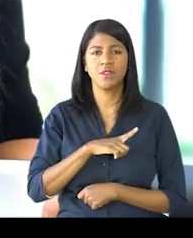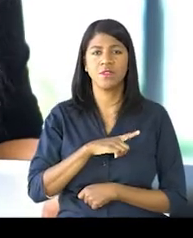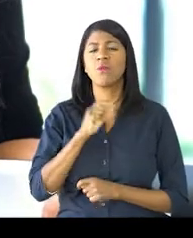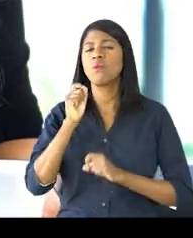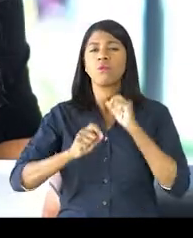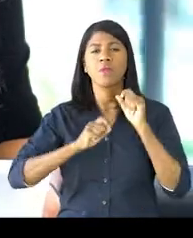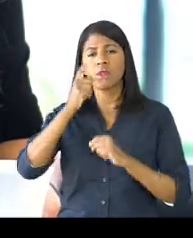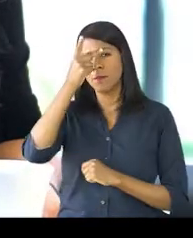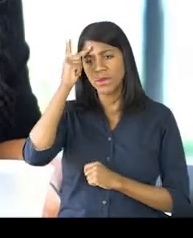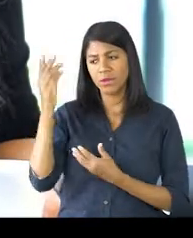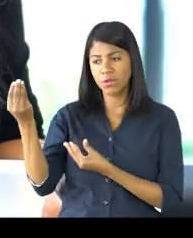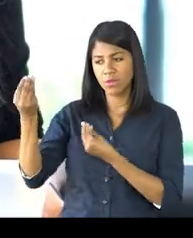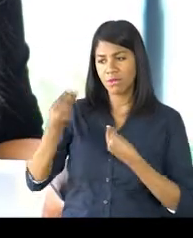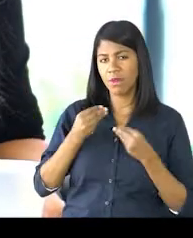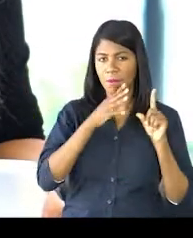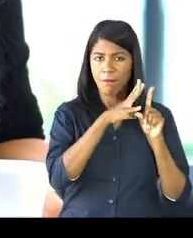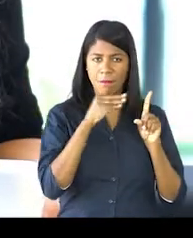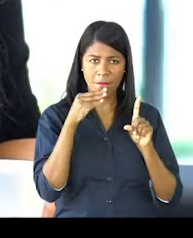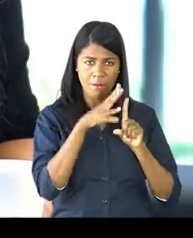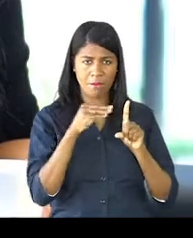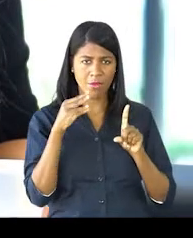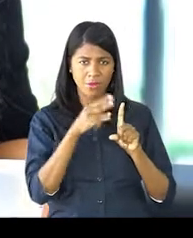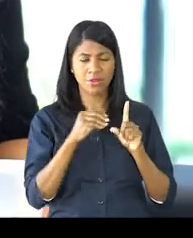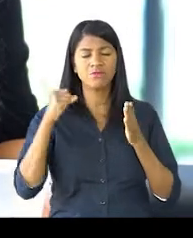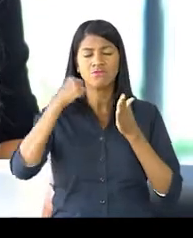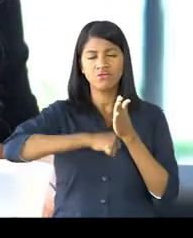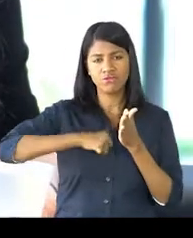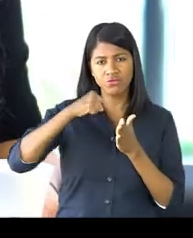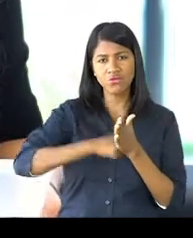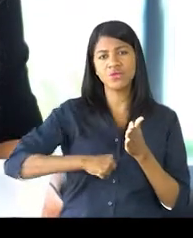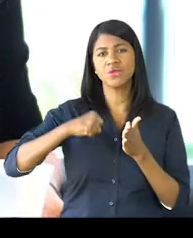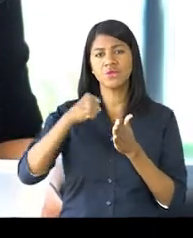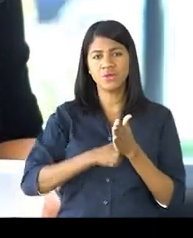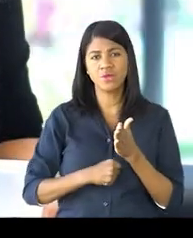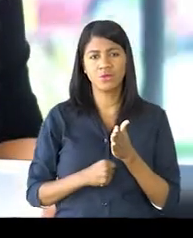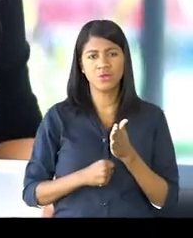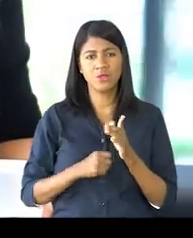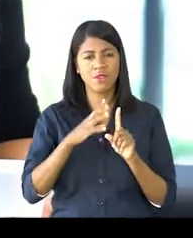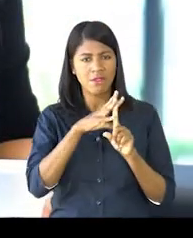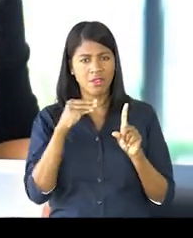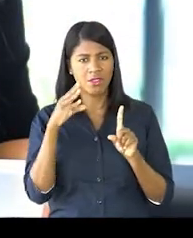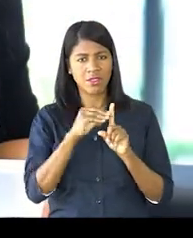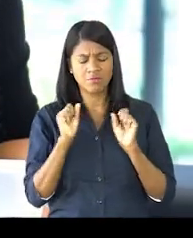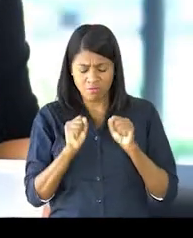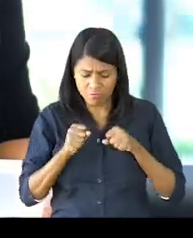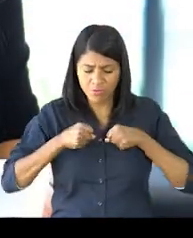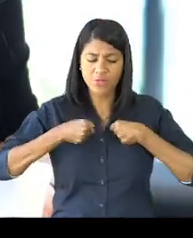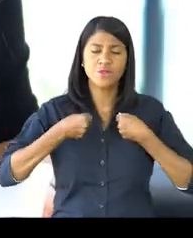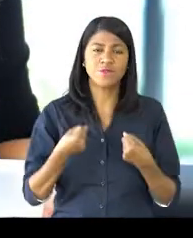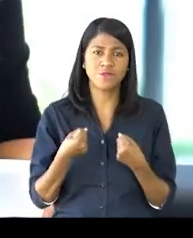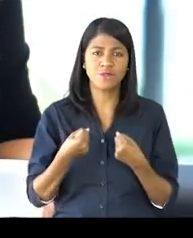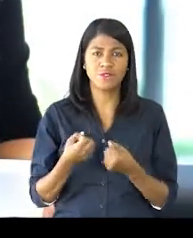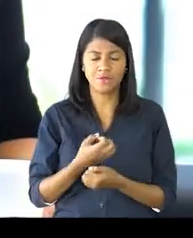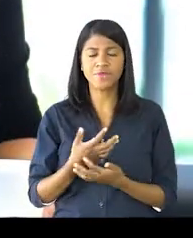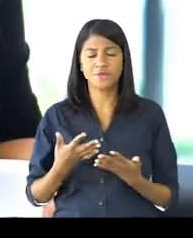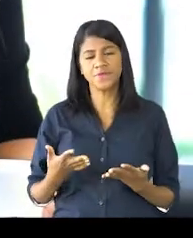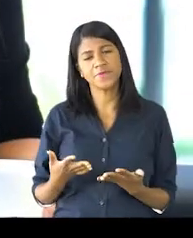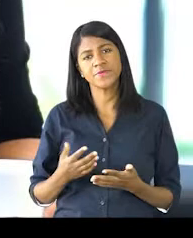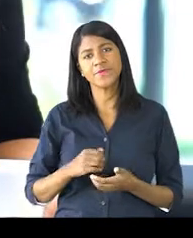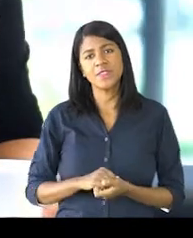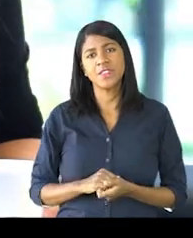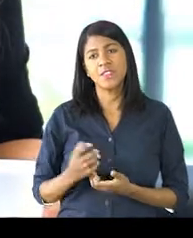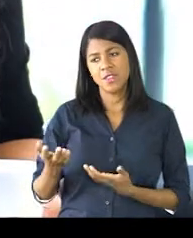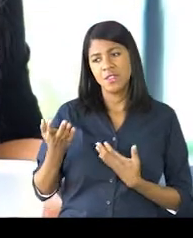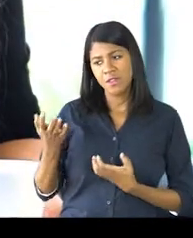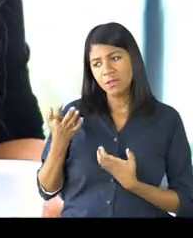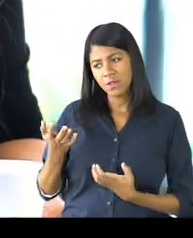herança que uma mãe, que um pai deixa para um filho é o exemplo. É o exemplo de luta, é o exemplo de